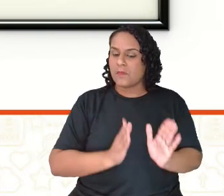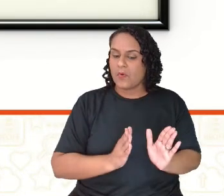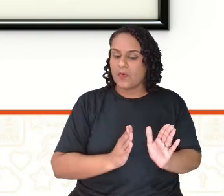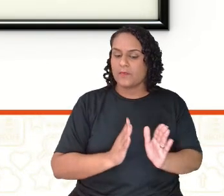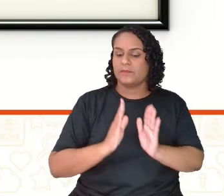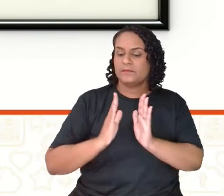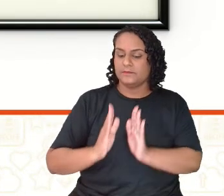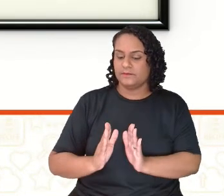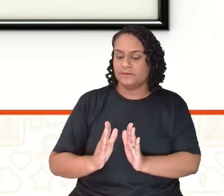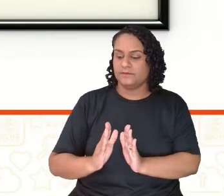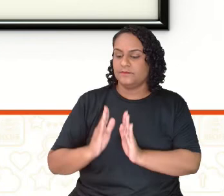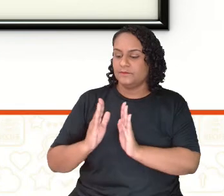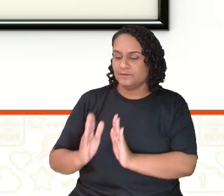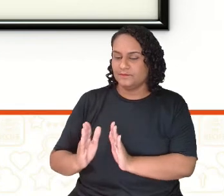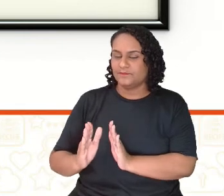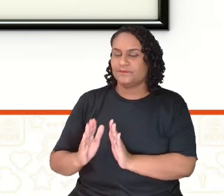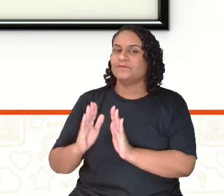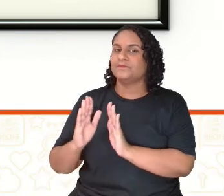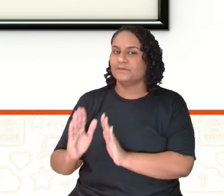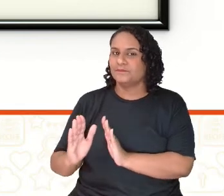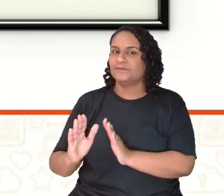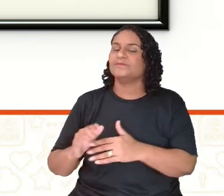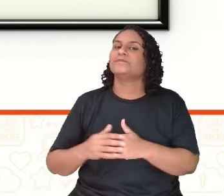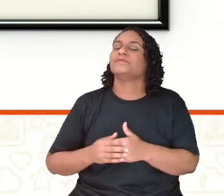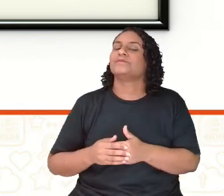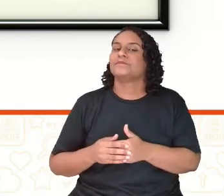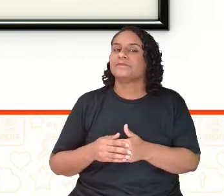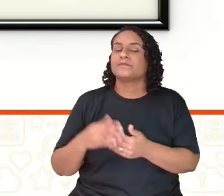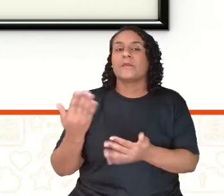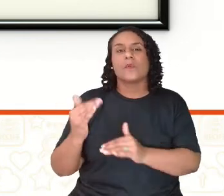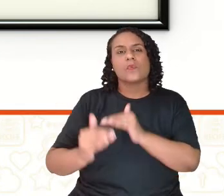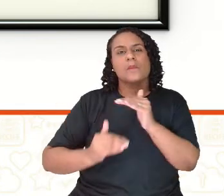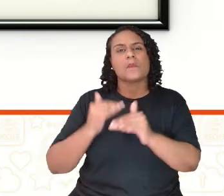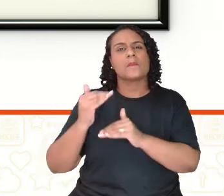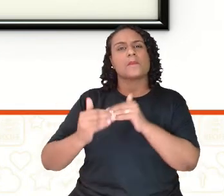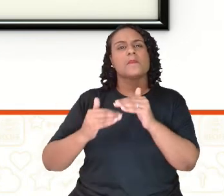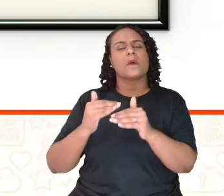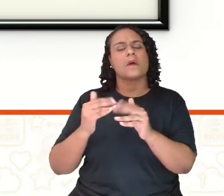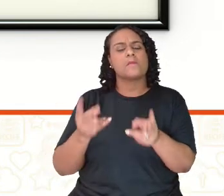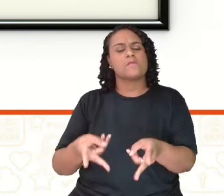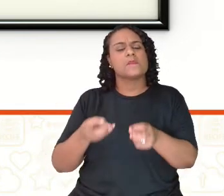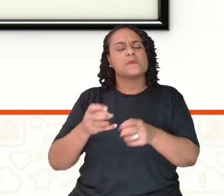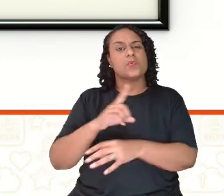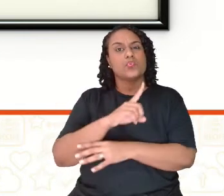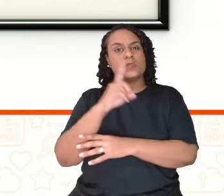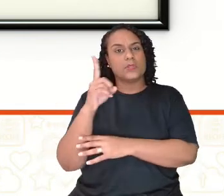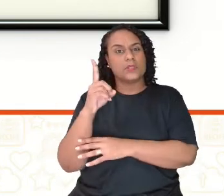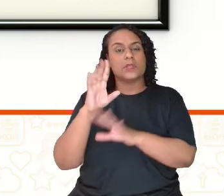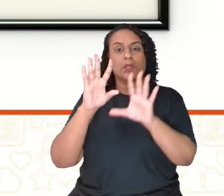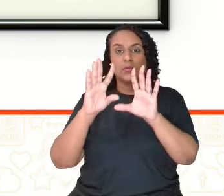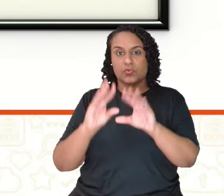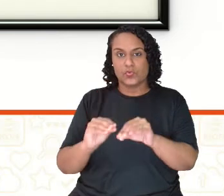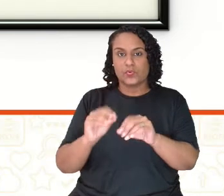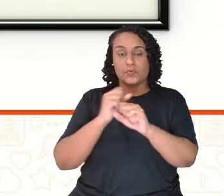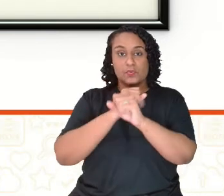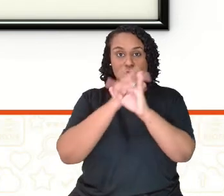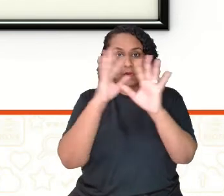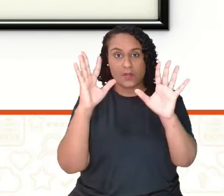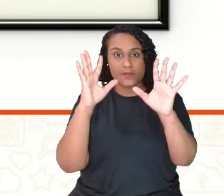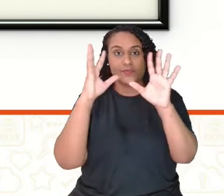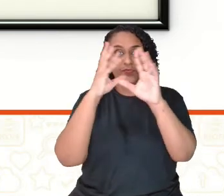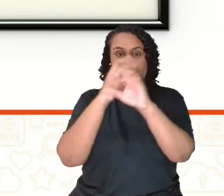partes. Ela começa a ser desenvolvida com a percepção do dia e da noite, do claro e